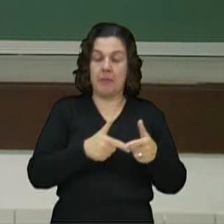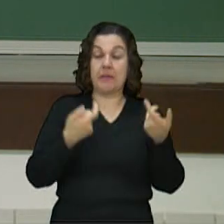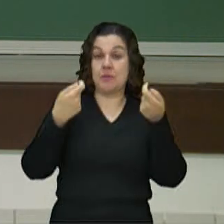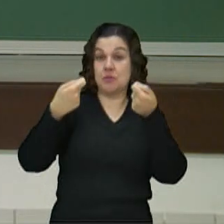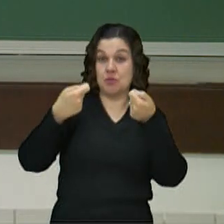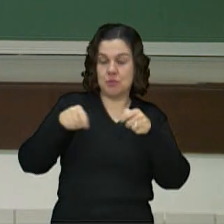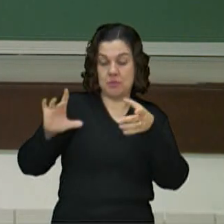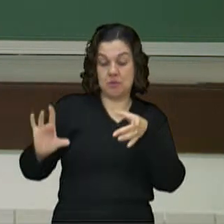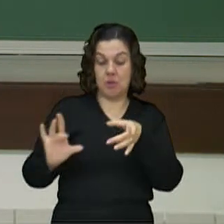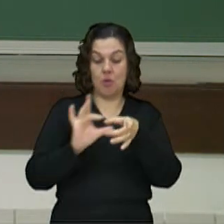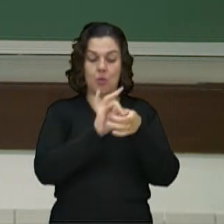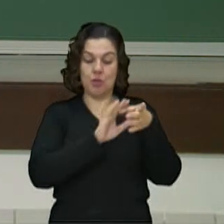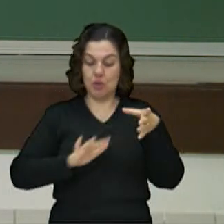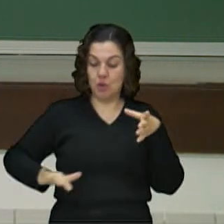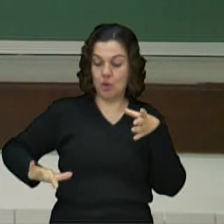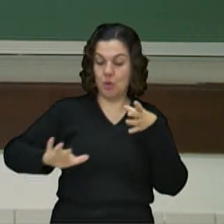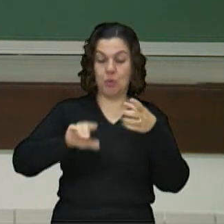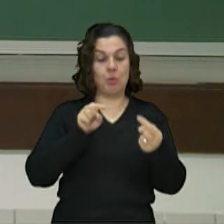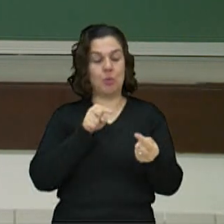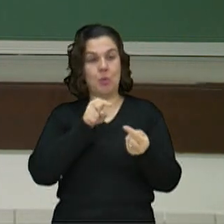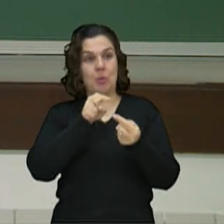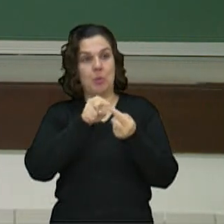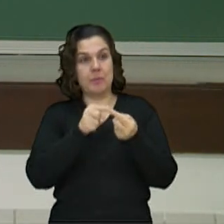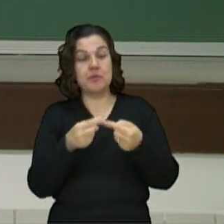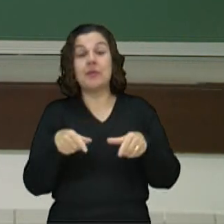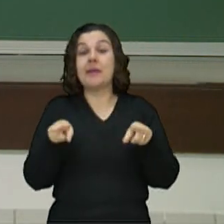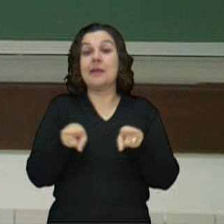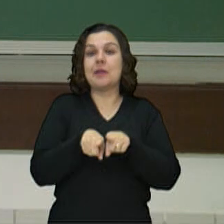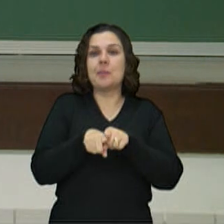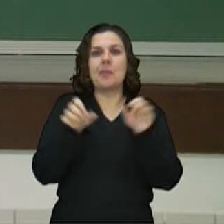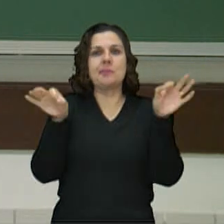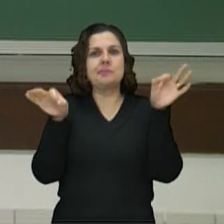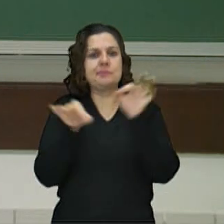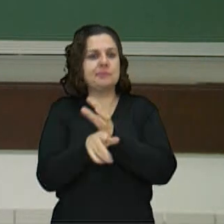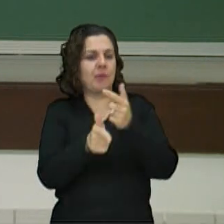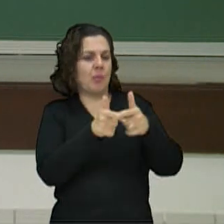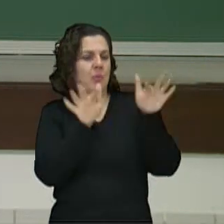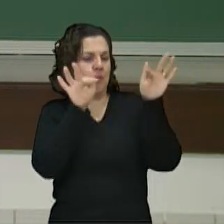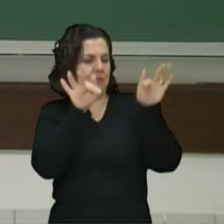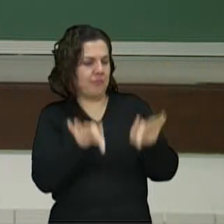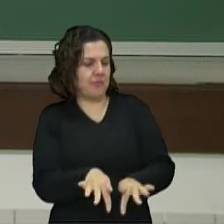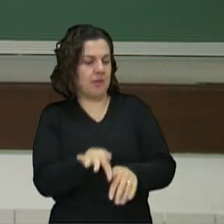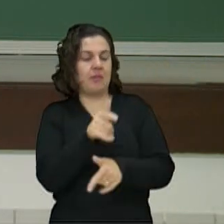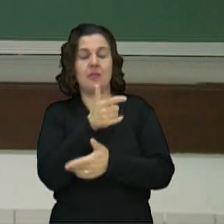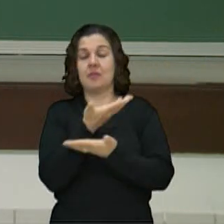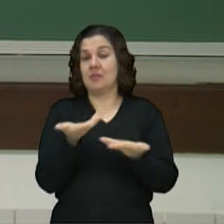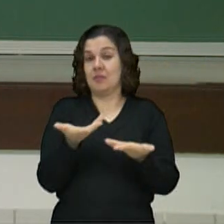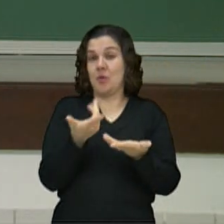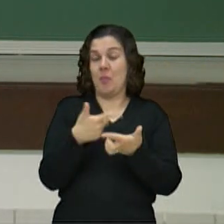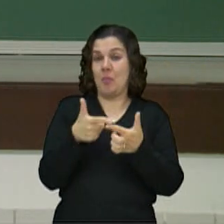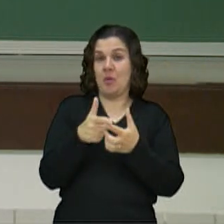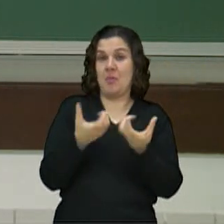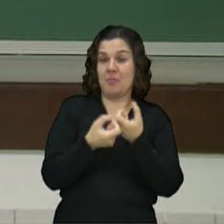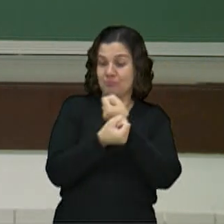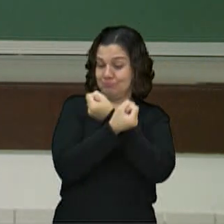precisamos unir todos com um objetivo e sempre soluções muito simples para problemas muito grandes. Mas essas soluções,